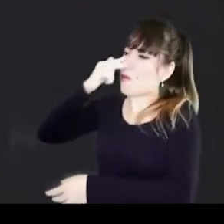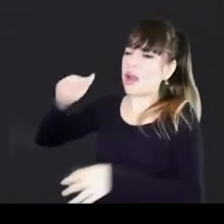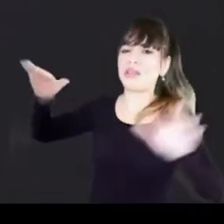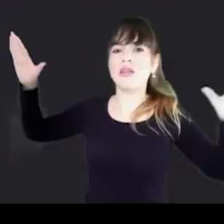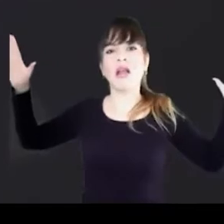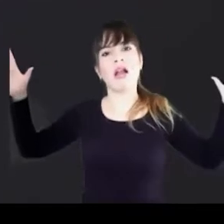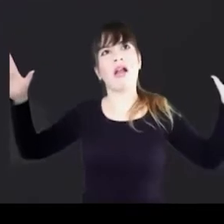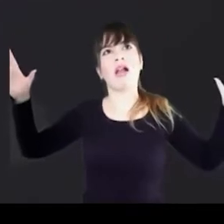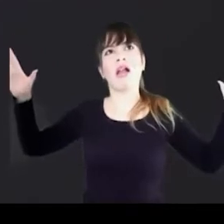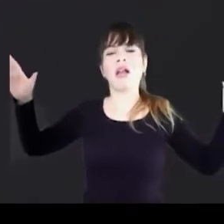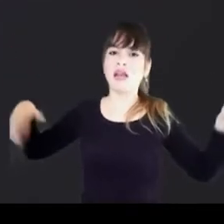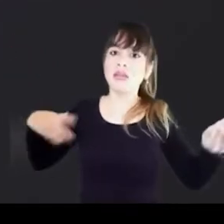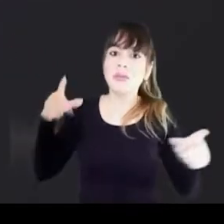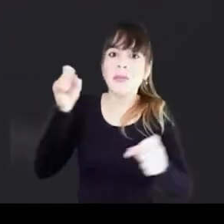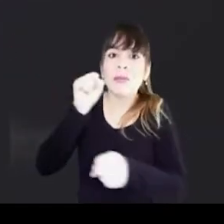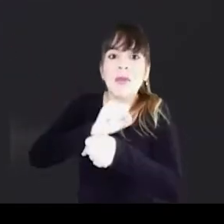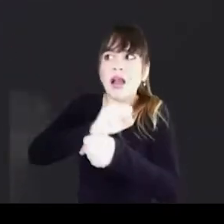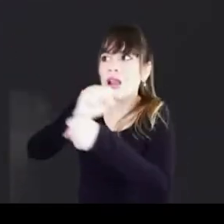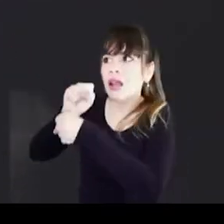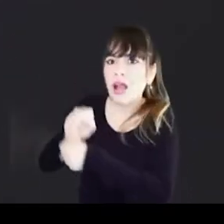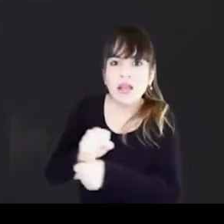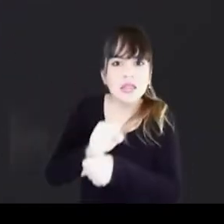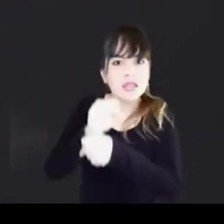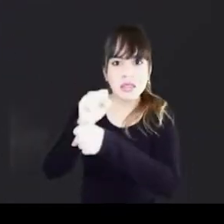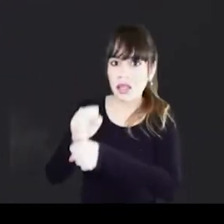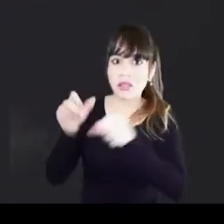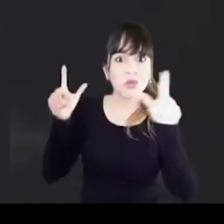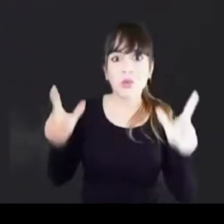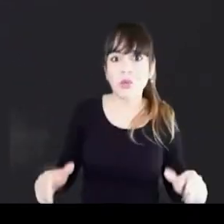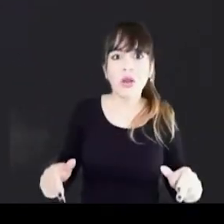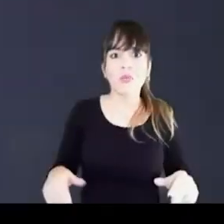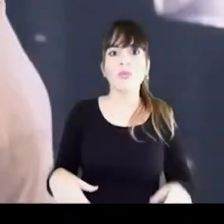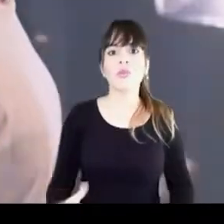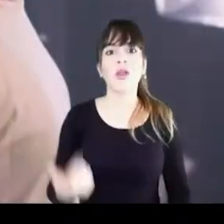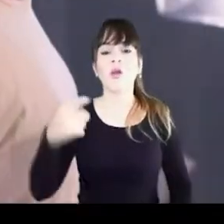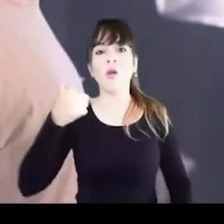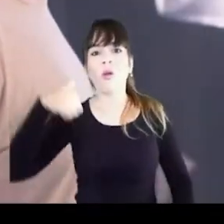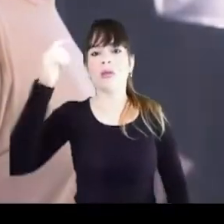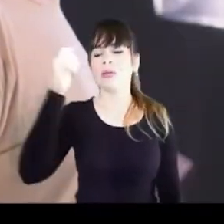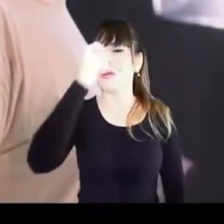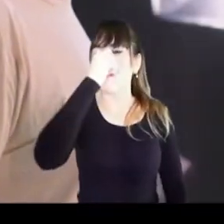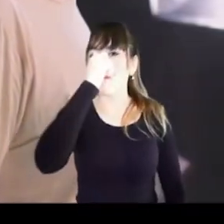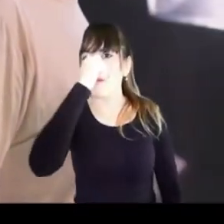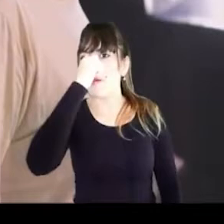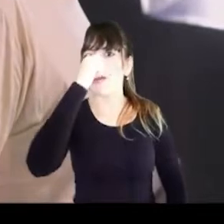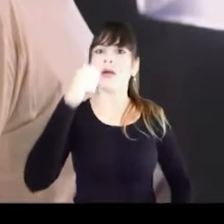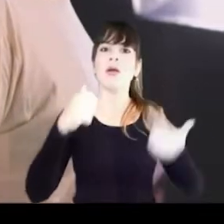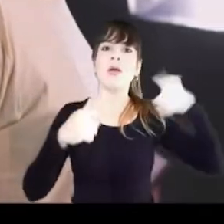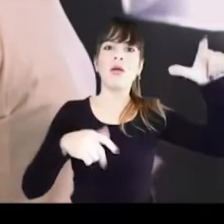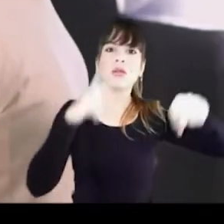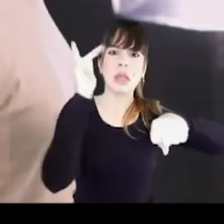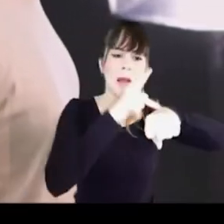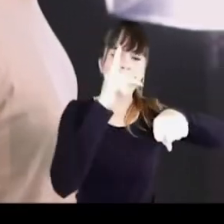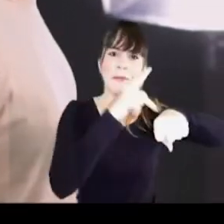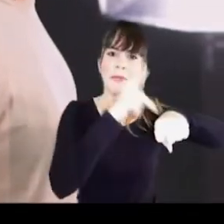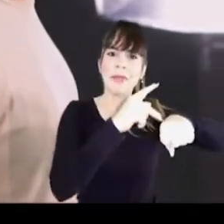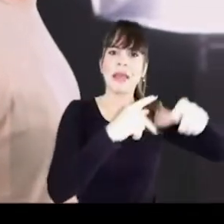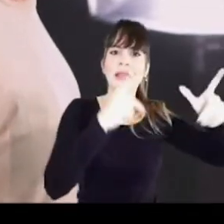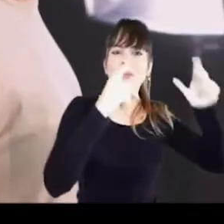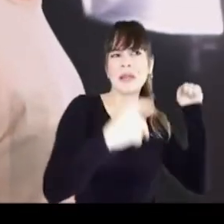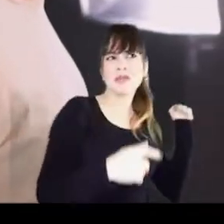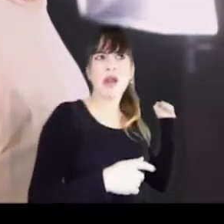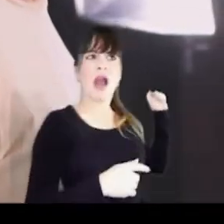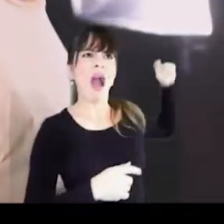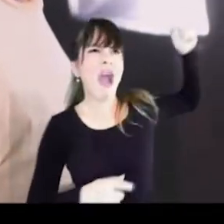amontoados como espantalhos, todos paralisados na atitude do momento, um com a mão no nariz, outro com a